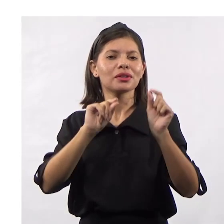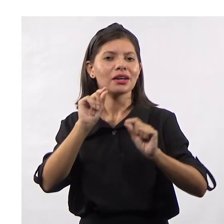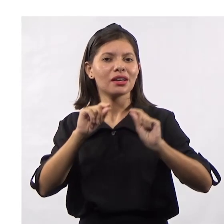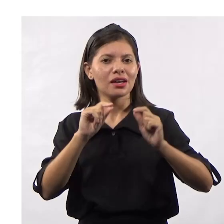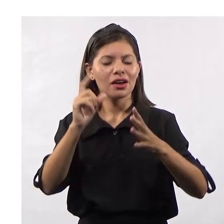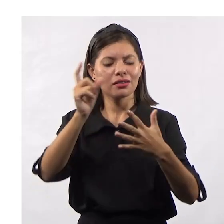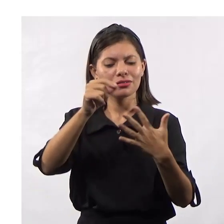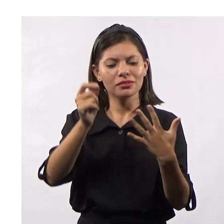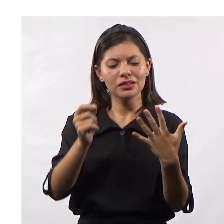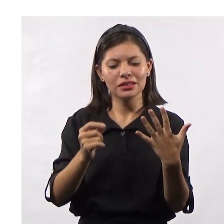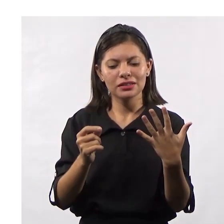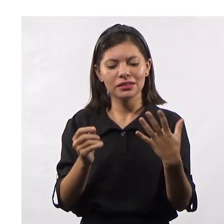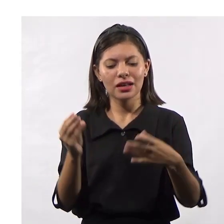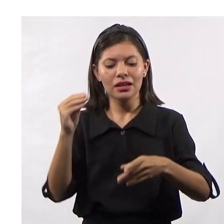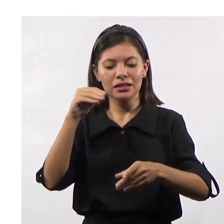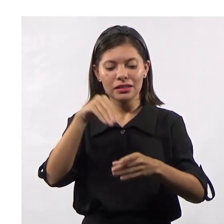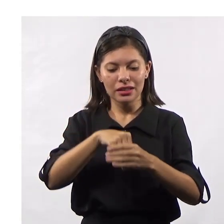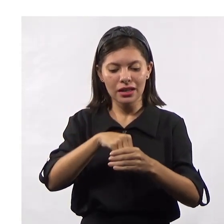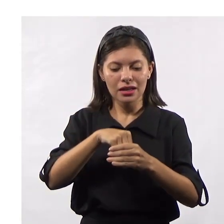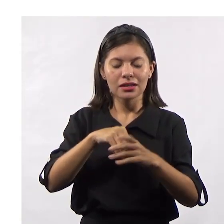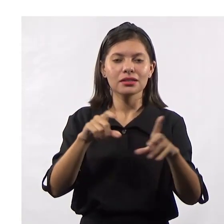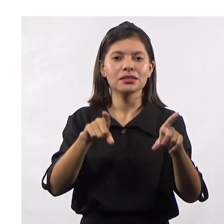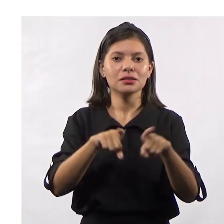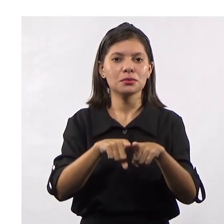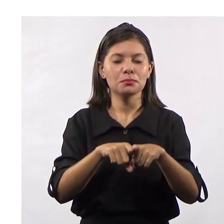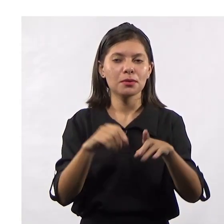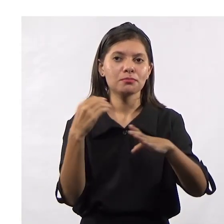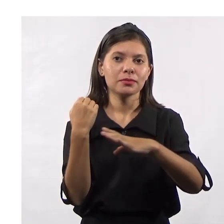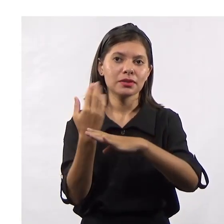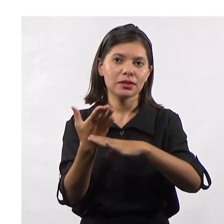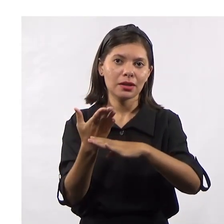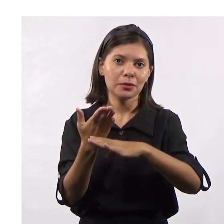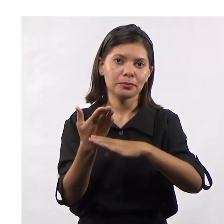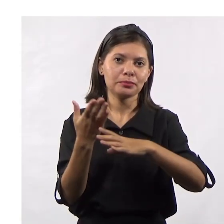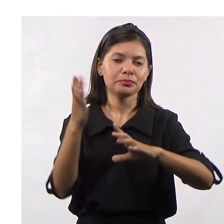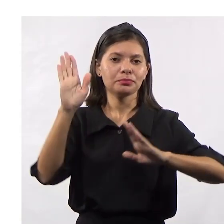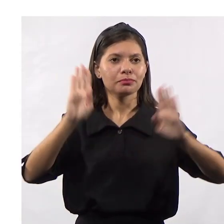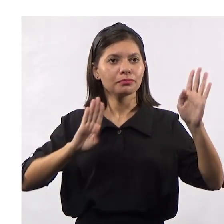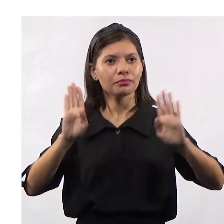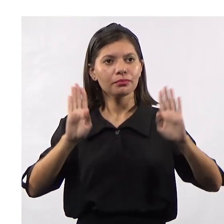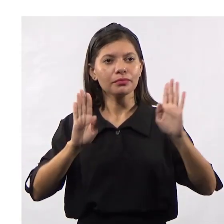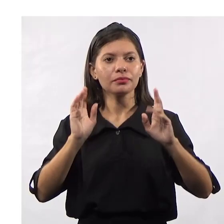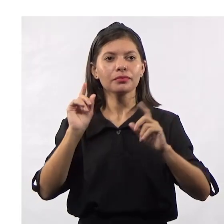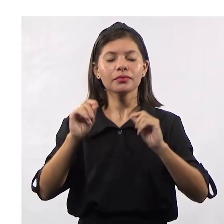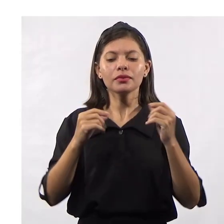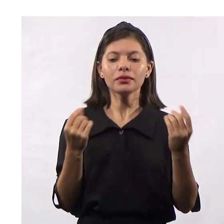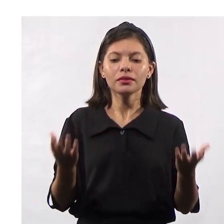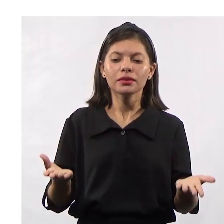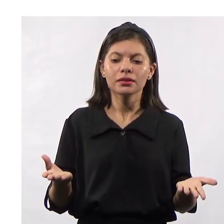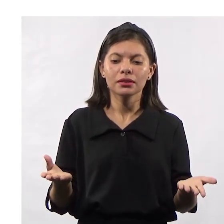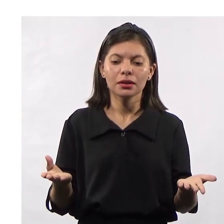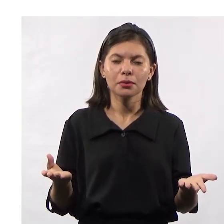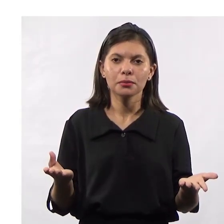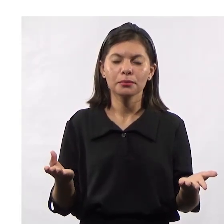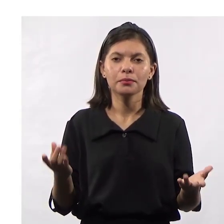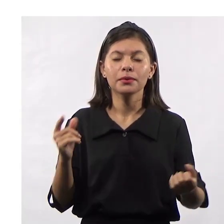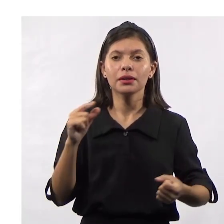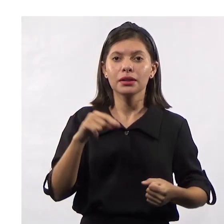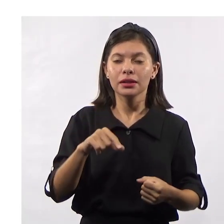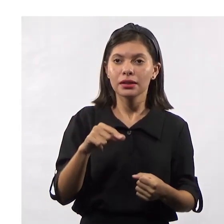Fase interna e externa da licitação, tá? Então, aqui a gente